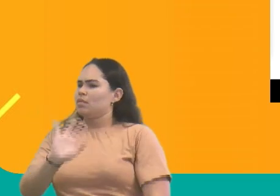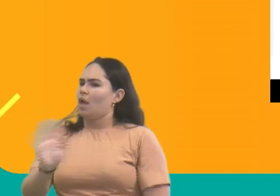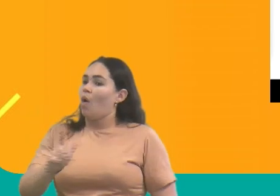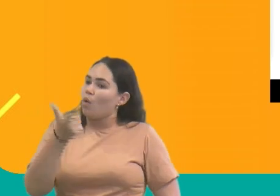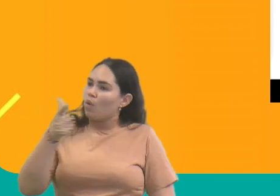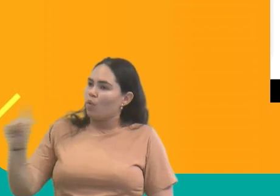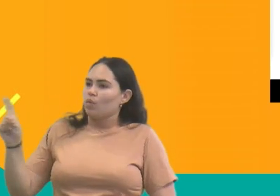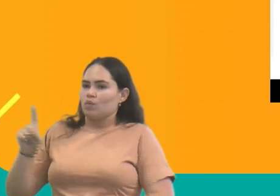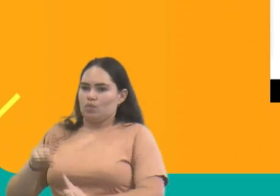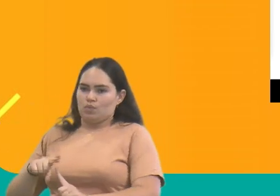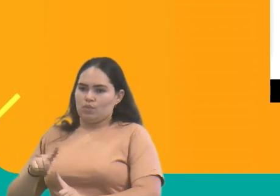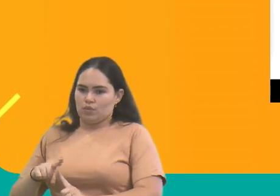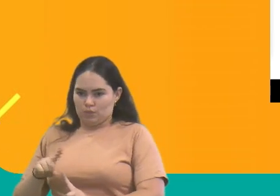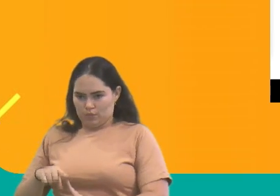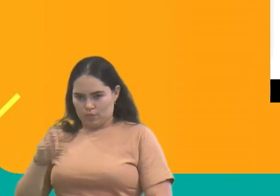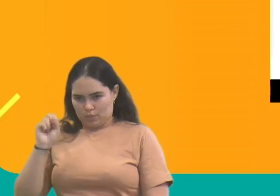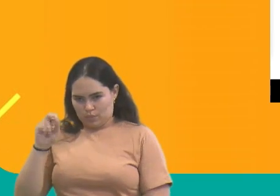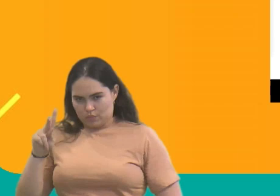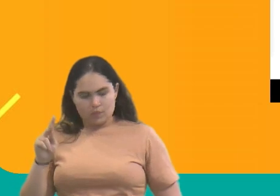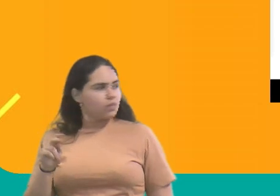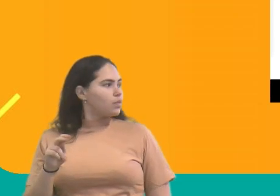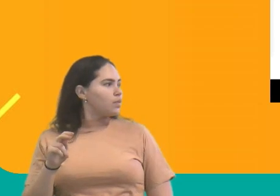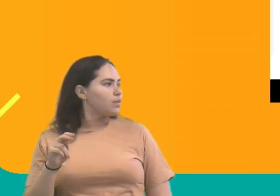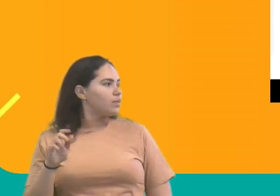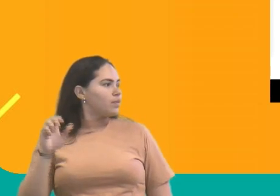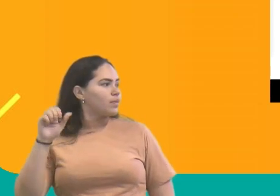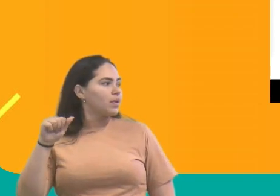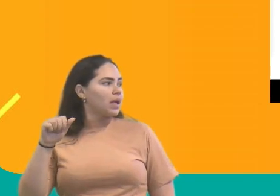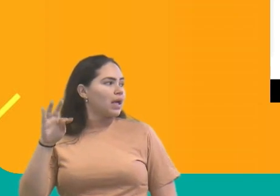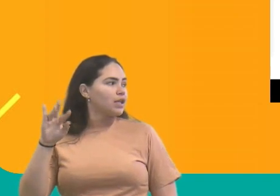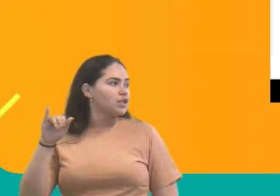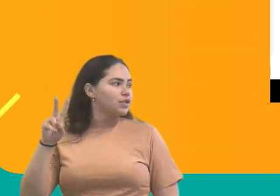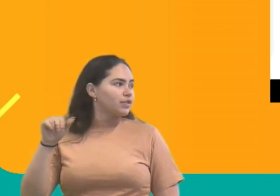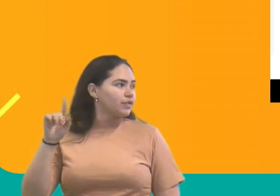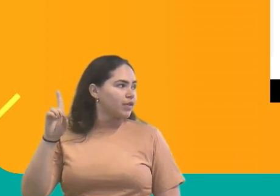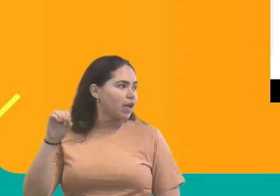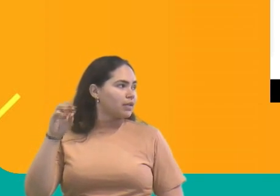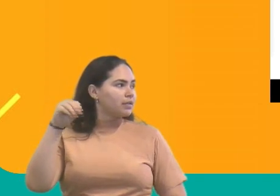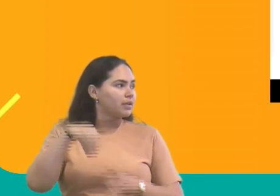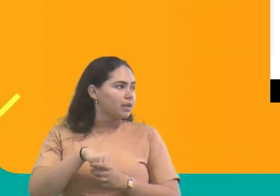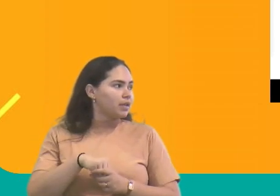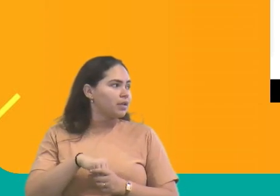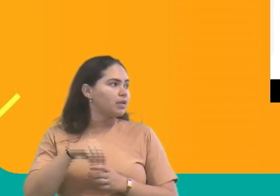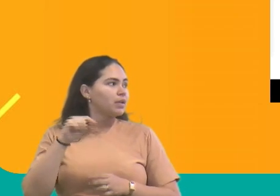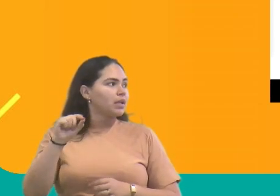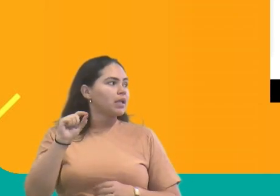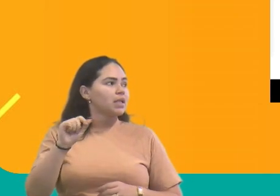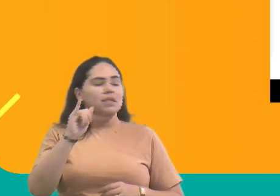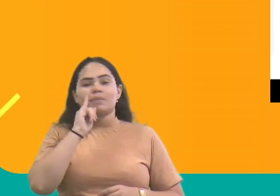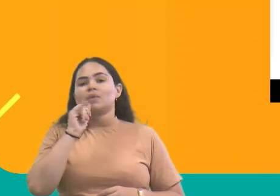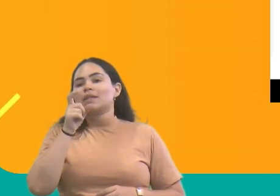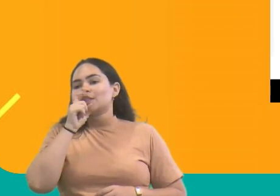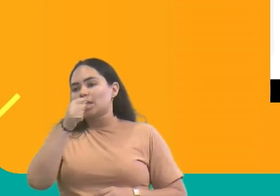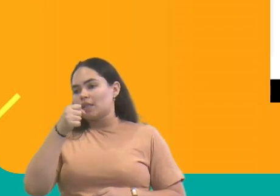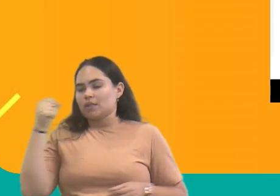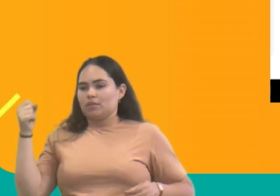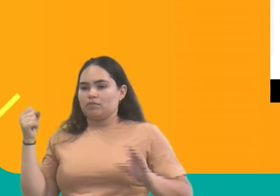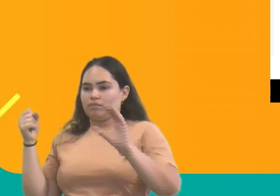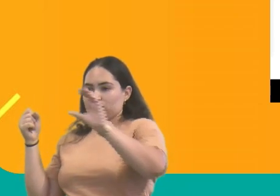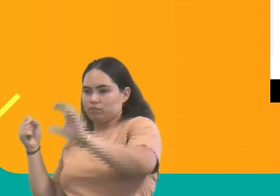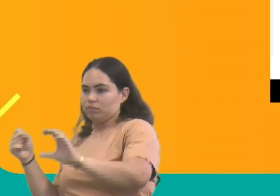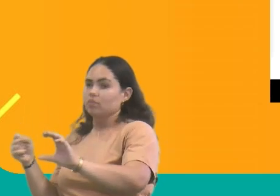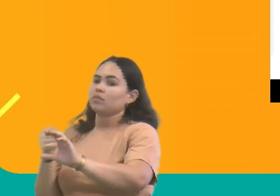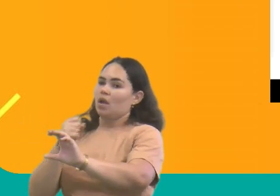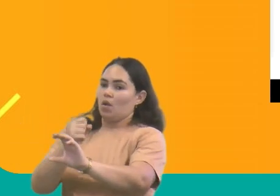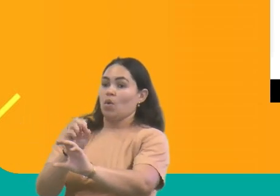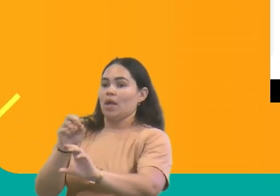botar na geladeira, não, fofa, tá? É o carvão ativado que faz isso. Botar o carvão ativado na geladeira vai tirar o cheiro, mas o carvão do